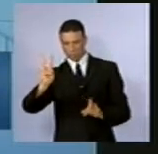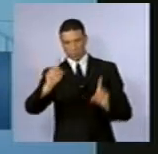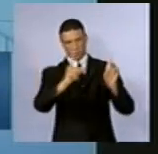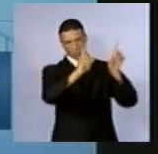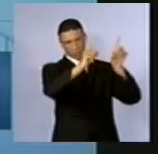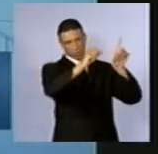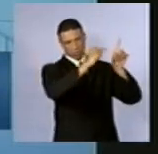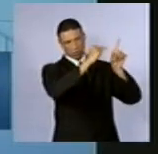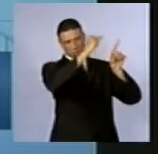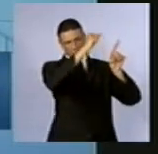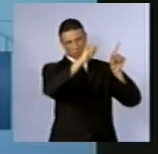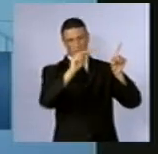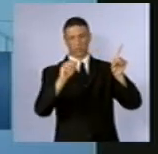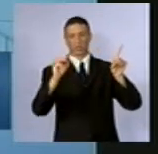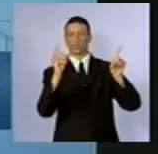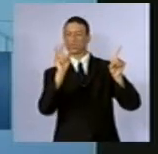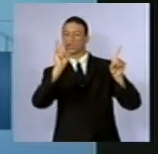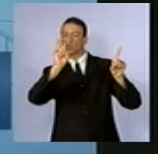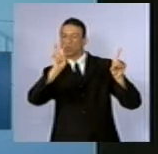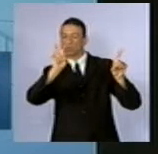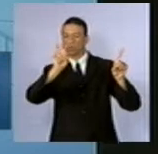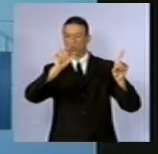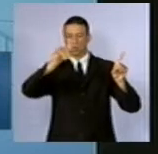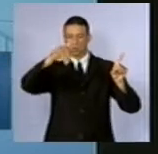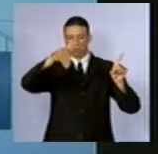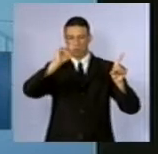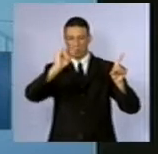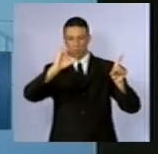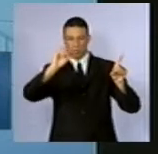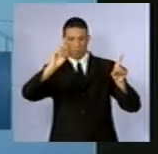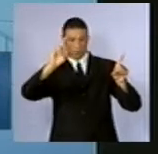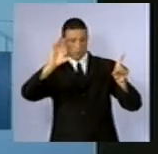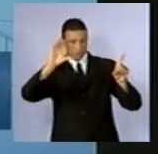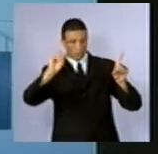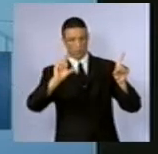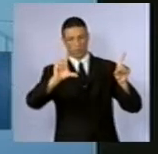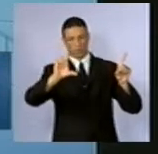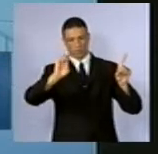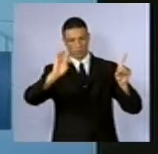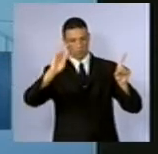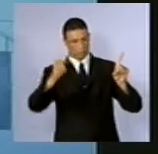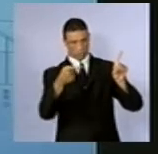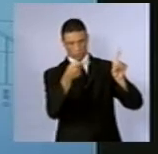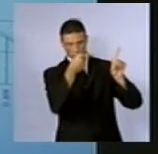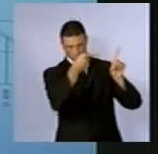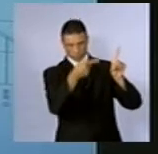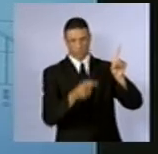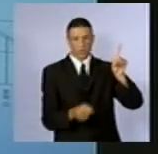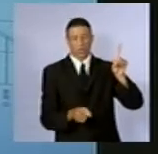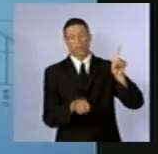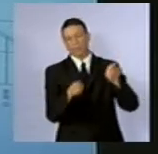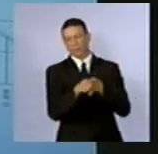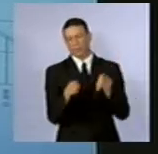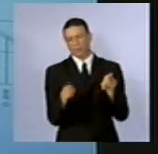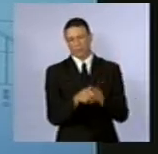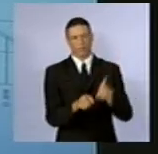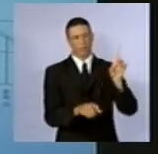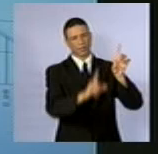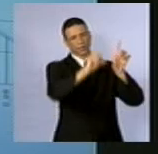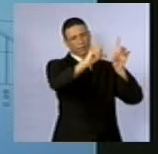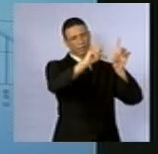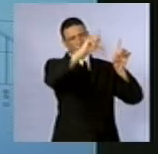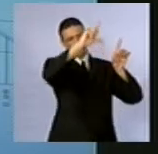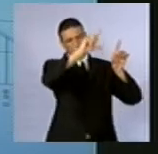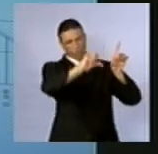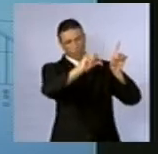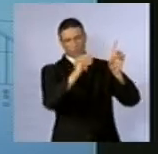5 microtesla para uma corrente na ordem de 1.500 amperes. Para levar isso a níveis mais baixos, na casa de 1 ou até menos de 1,